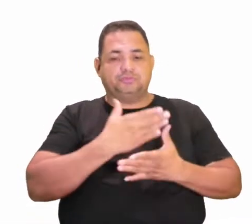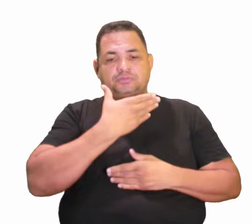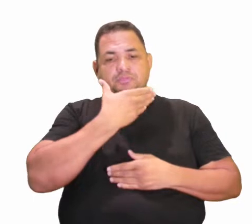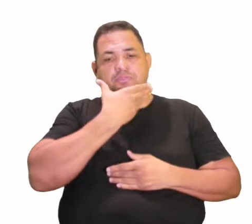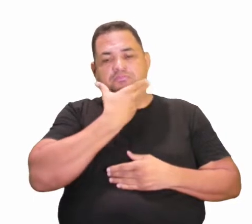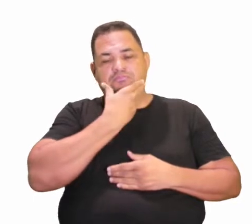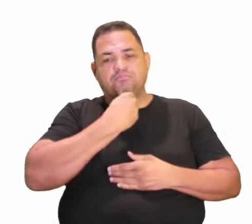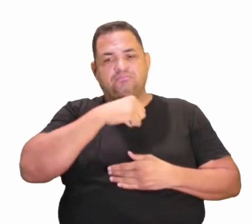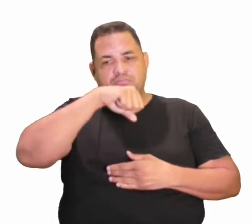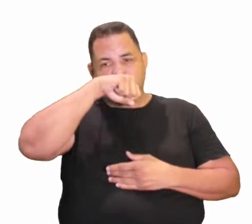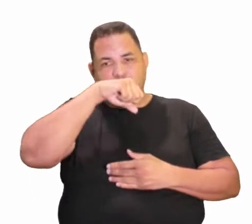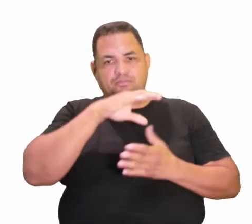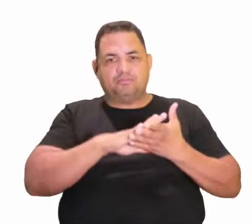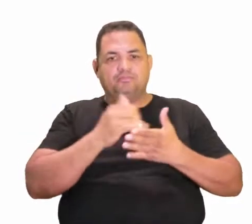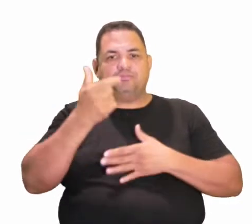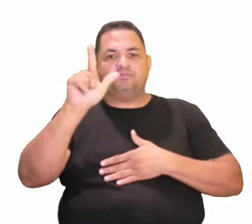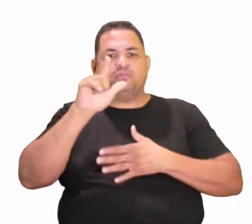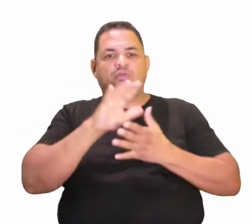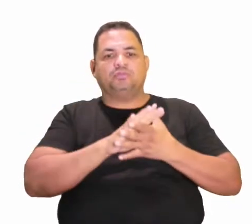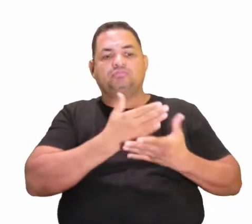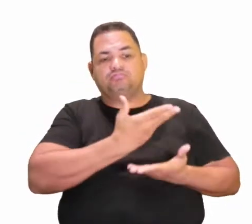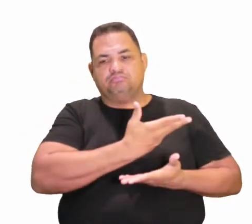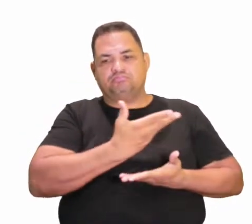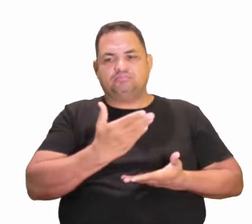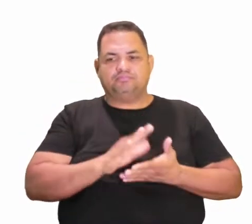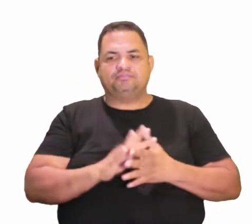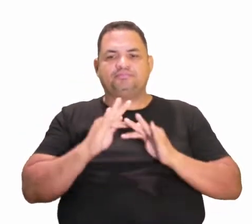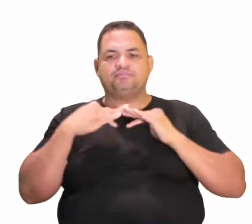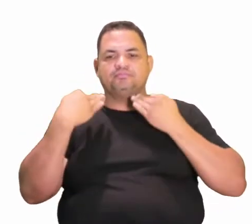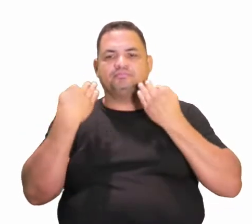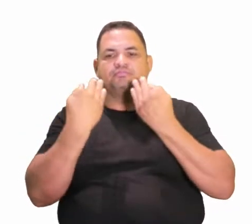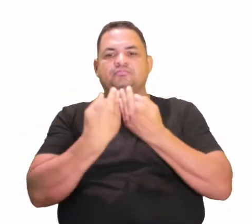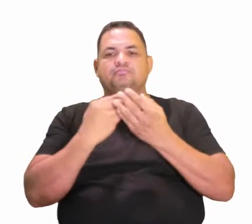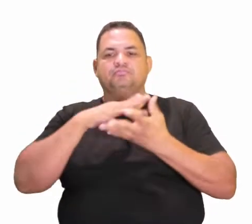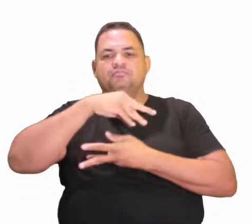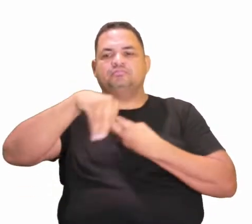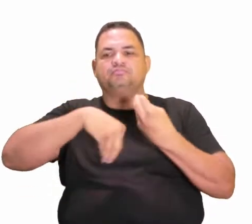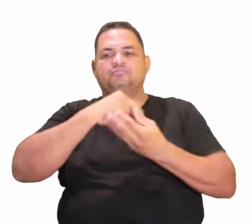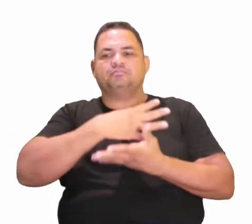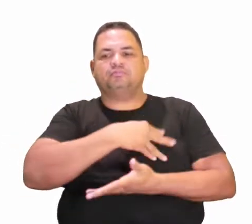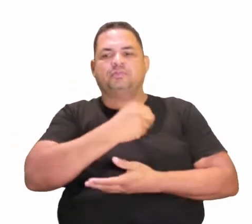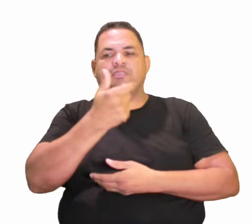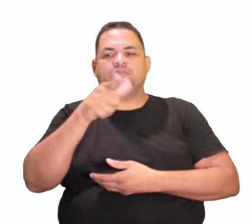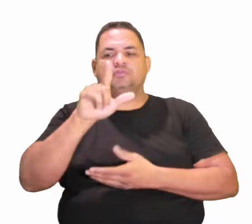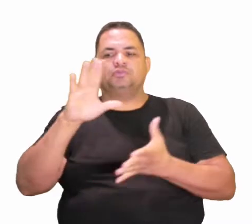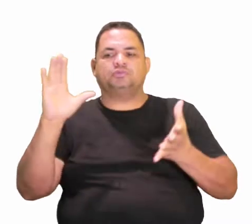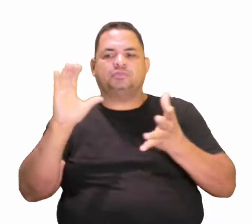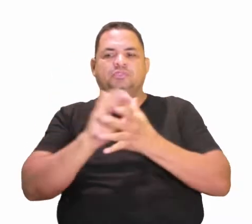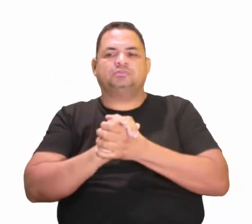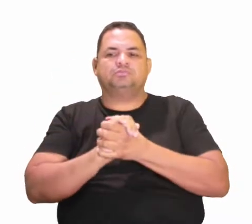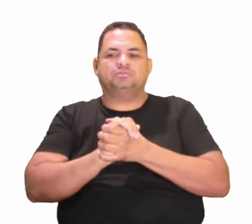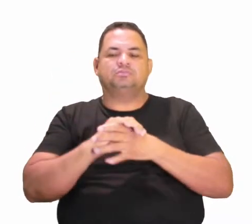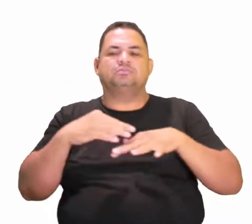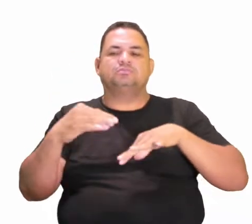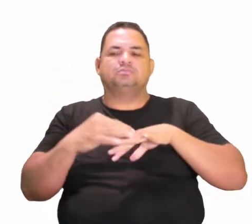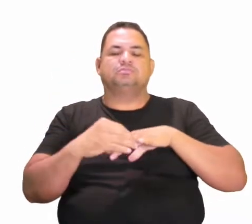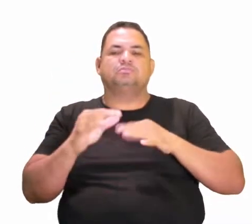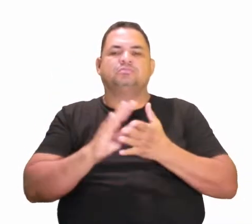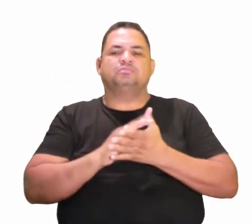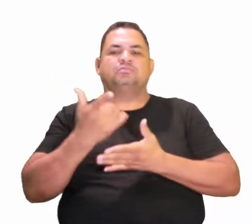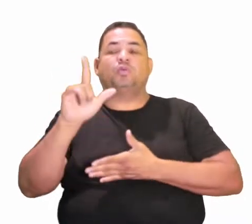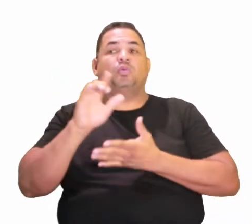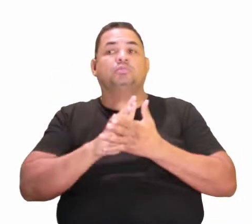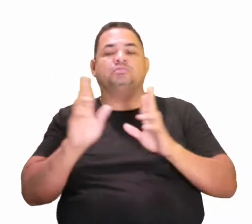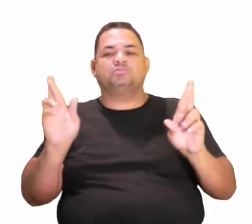no caso. Ela vem de um outro casamento, então assim, uma família misturada, que tem filhos de outros casamentos também, certo? Ou de